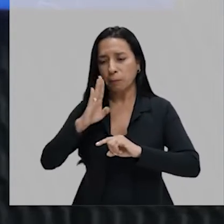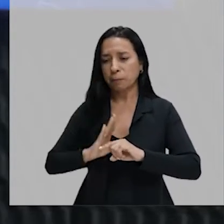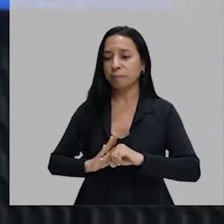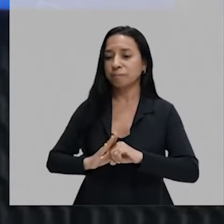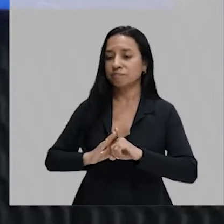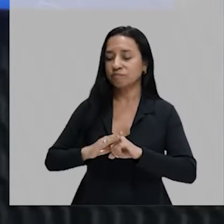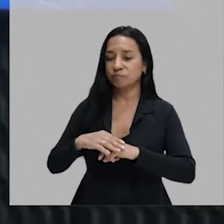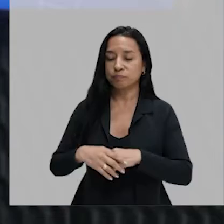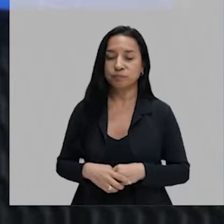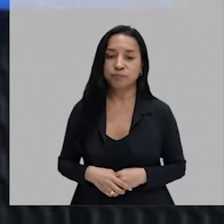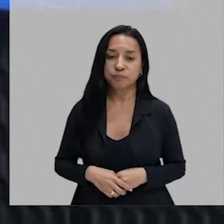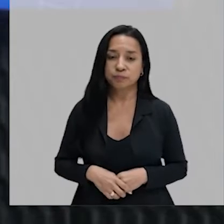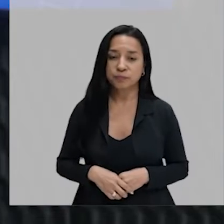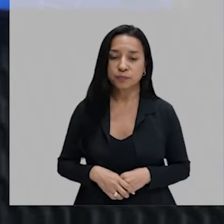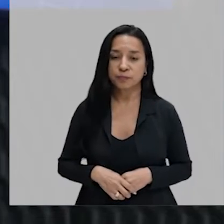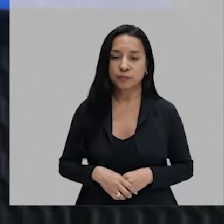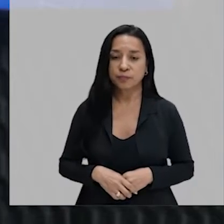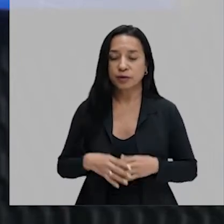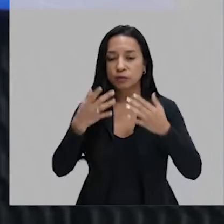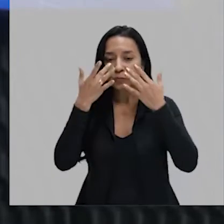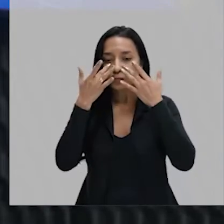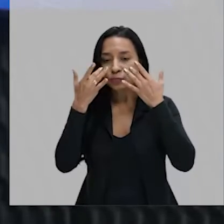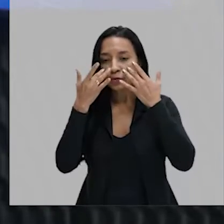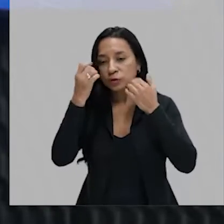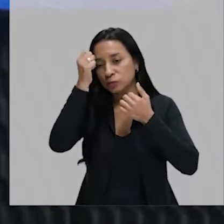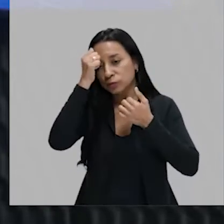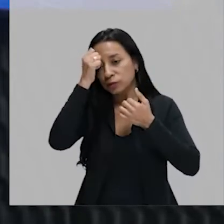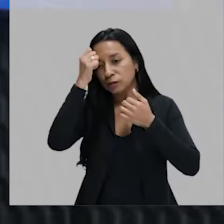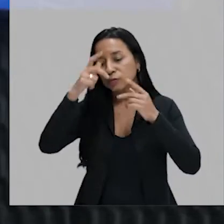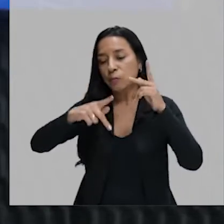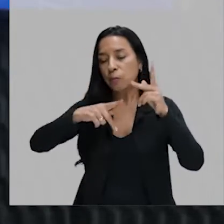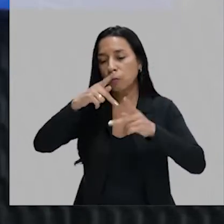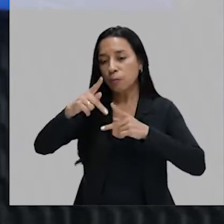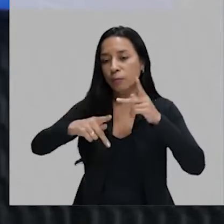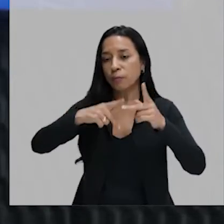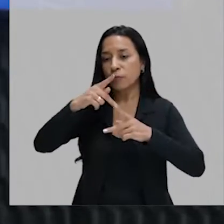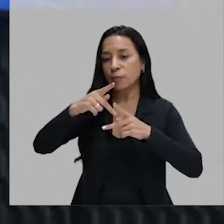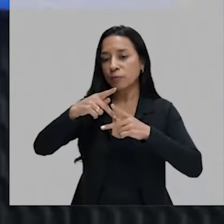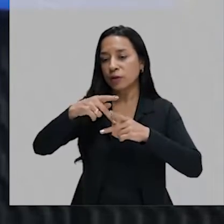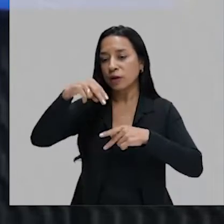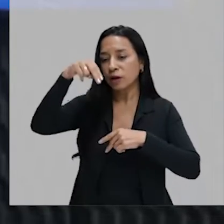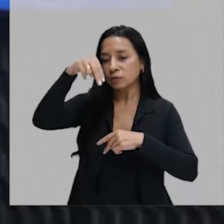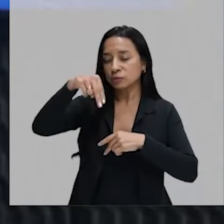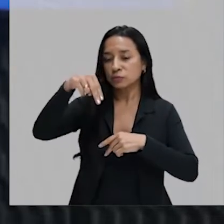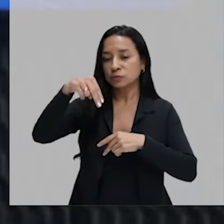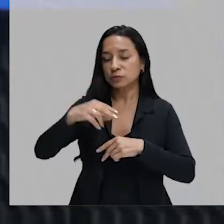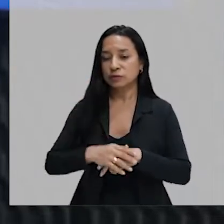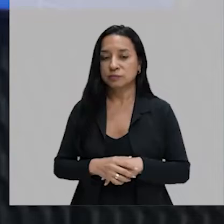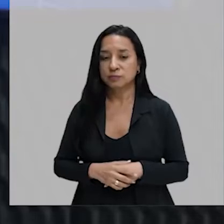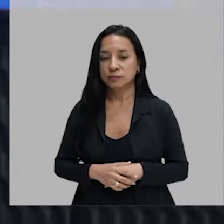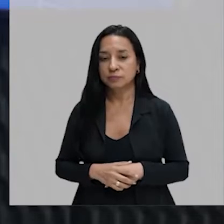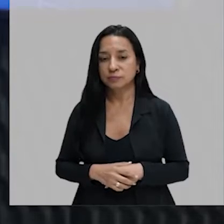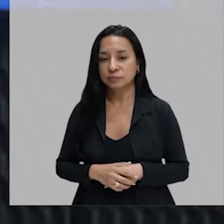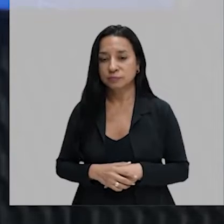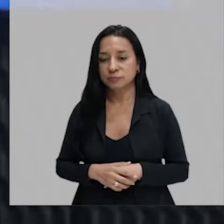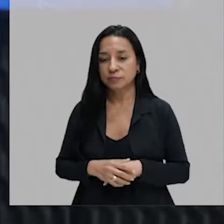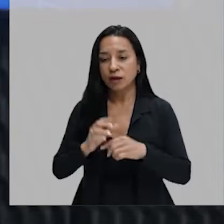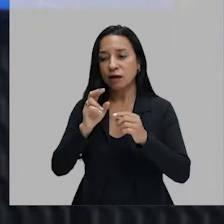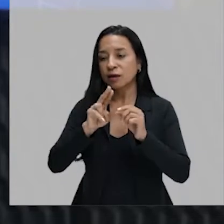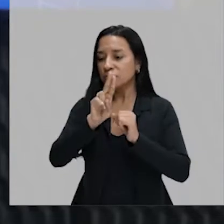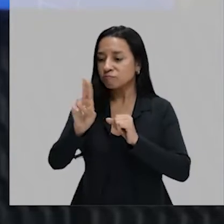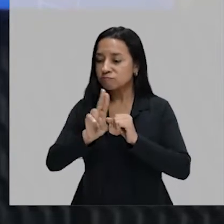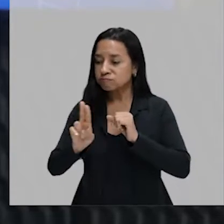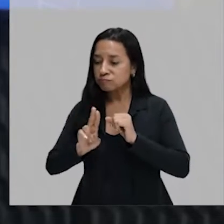de bonecos popular do Nordeste. Nosso primeiro item da lista que eu separei, que é muito extensa, mas eu coloquei só a amostragem, de